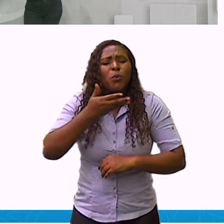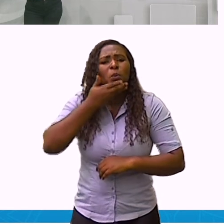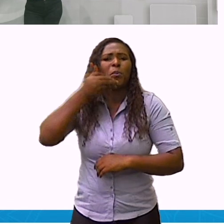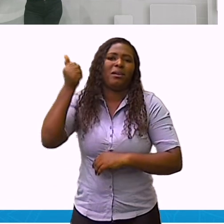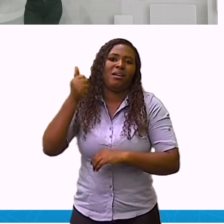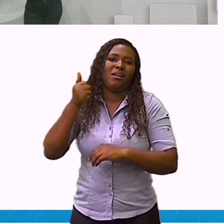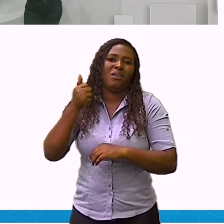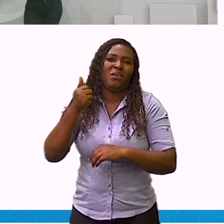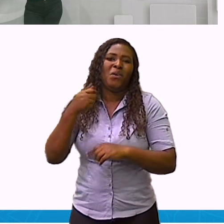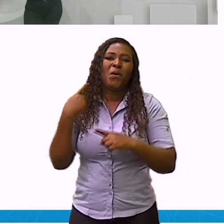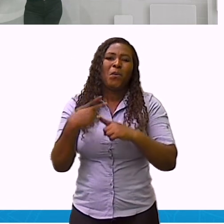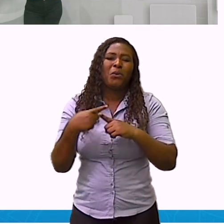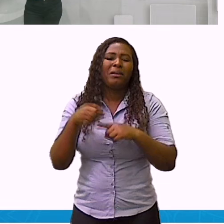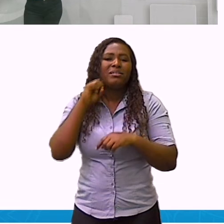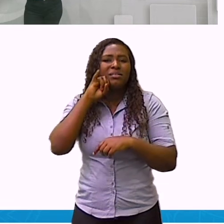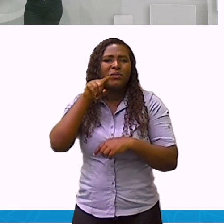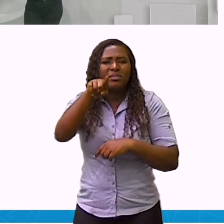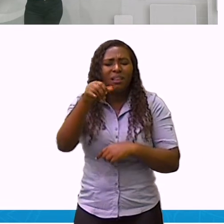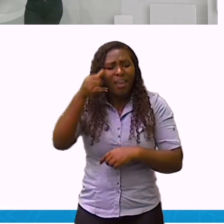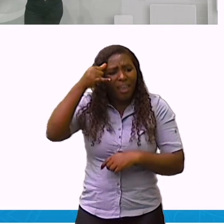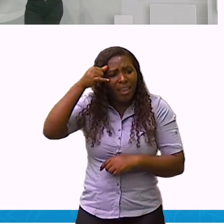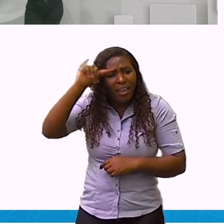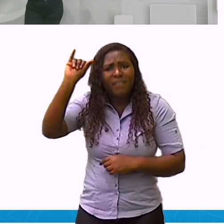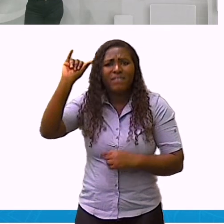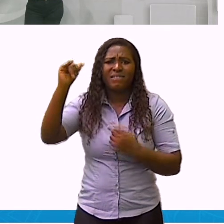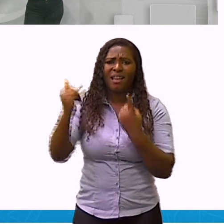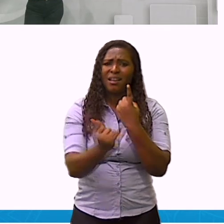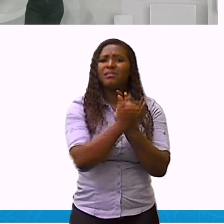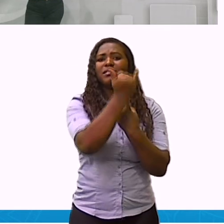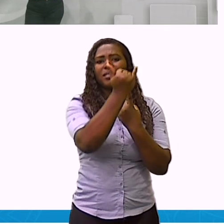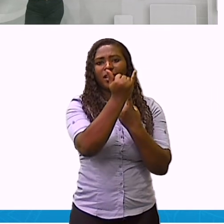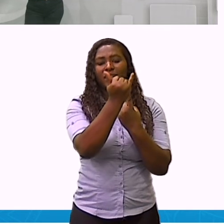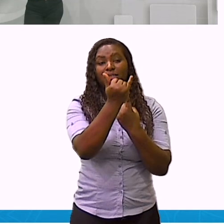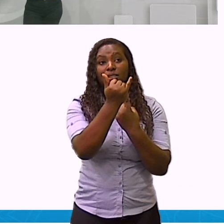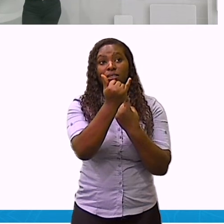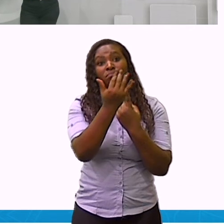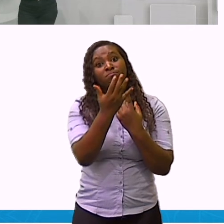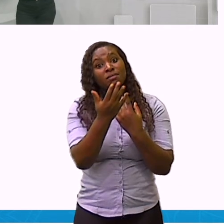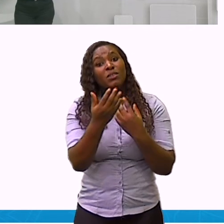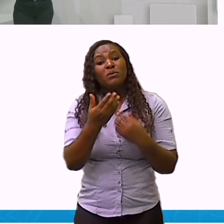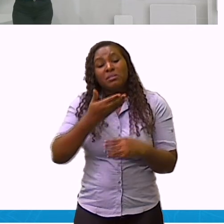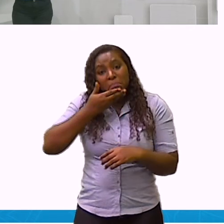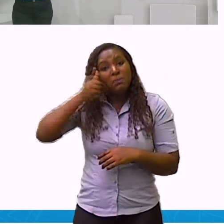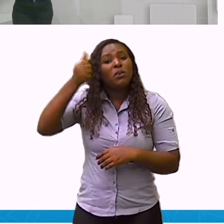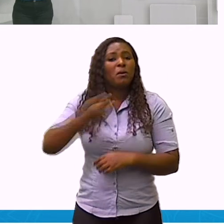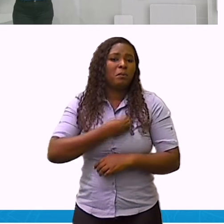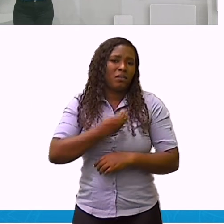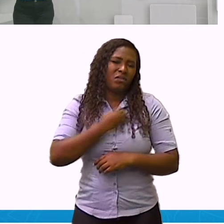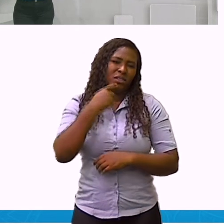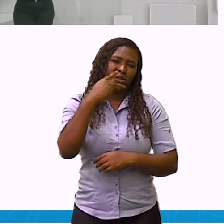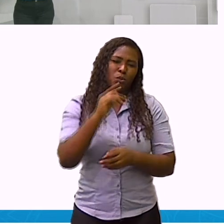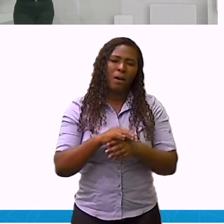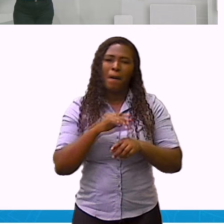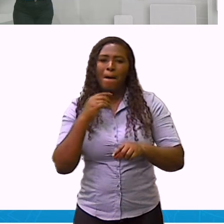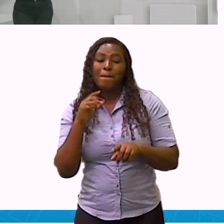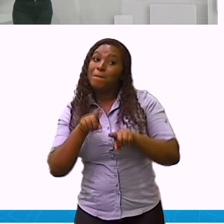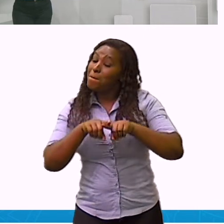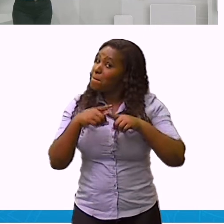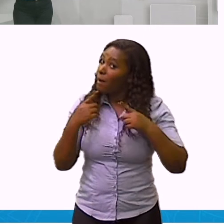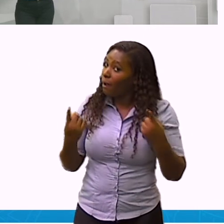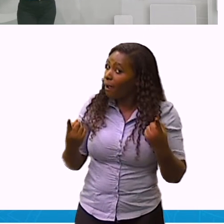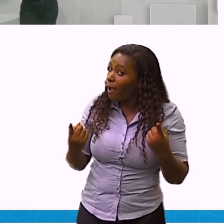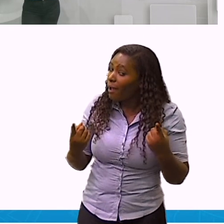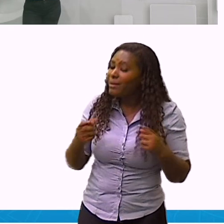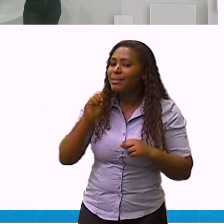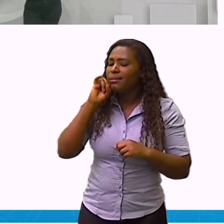ao futuro. Jamais devemos esconder os ensinamentos tirados de um erro cometido.